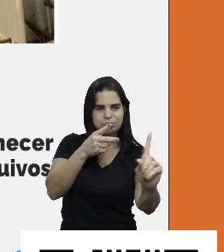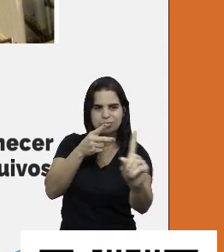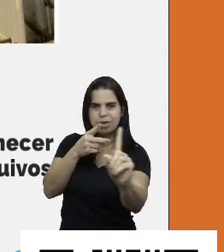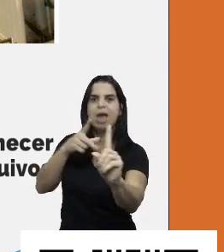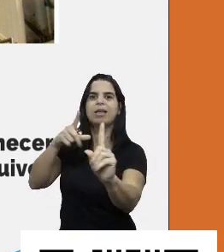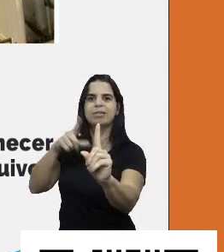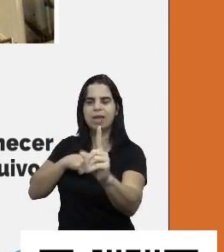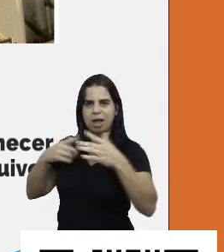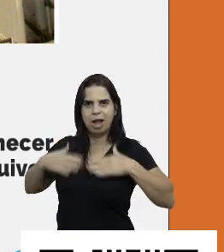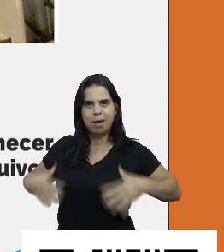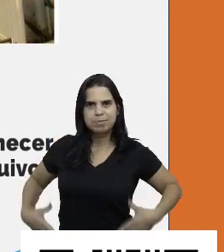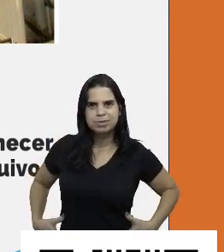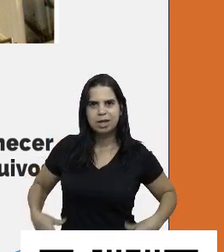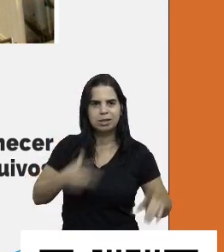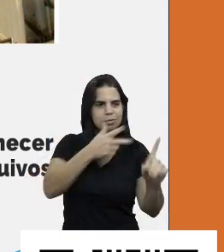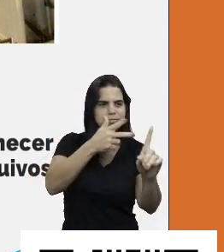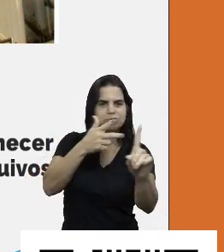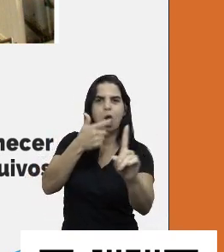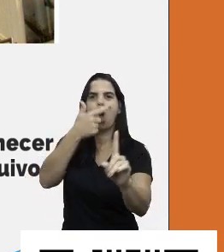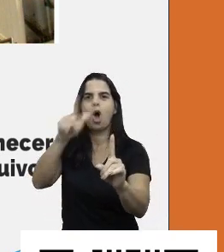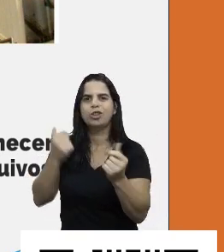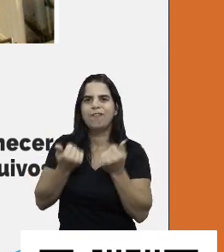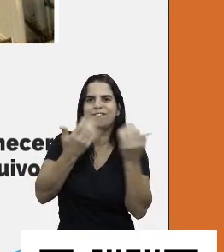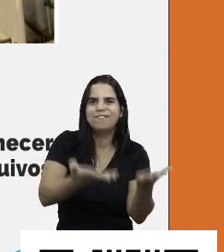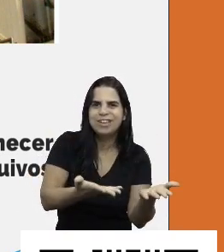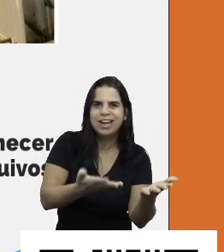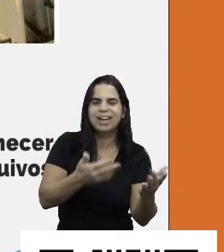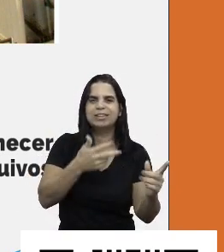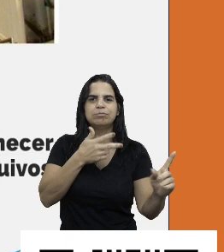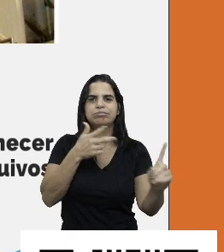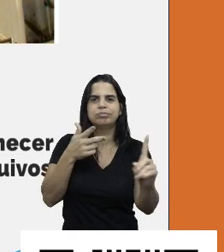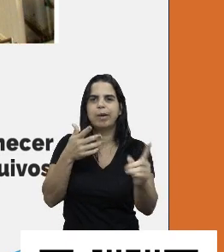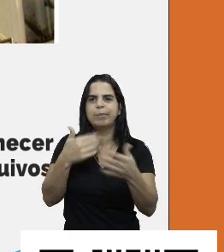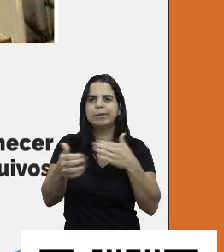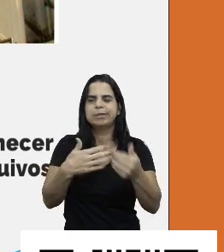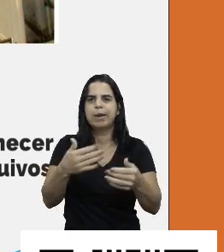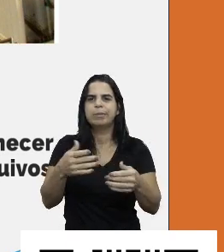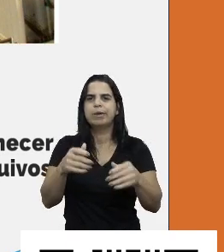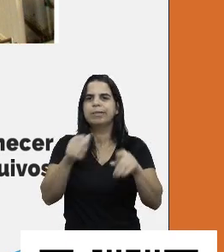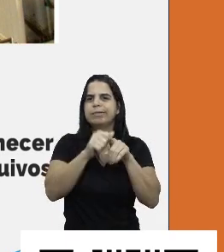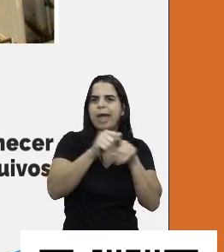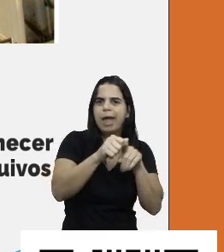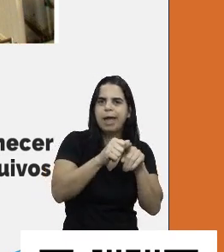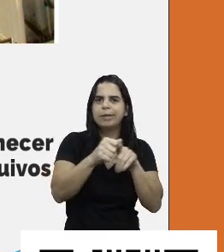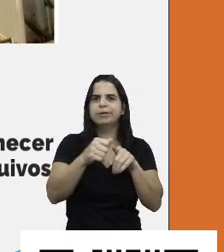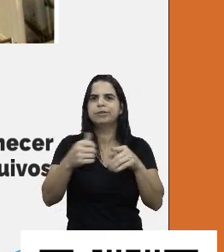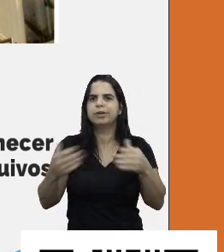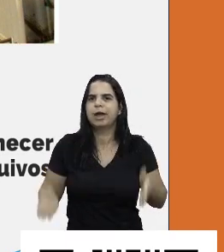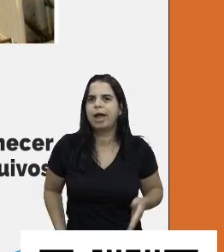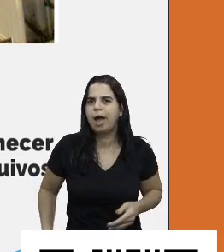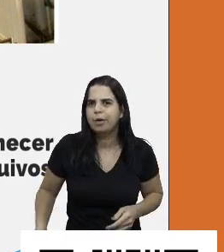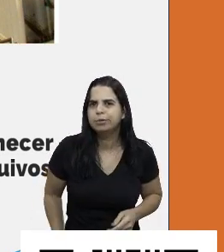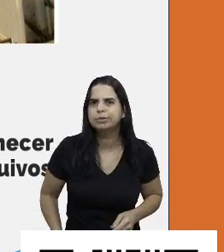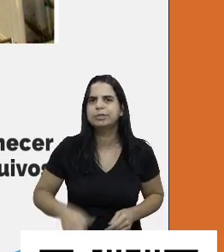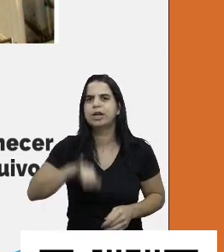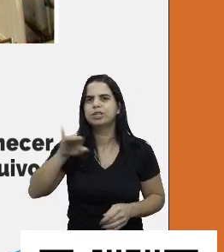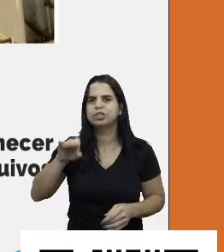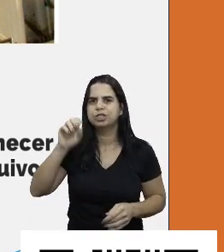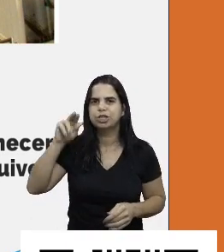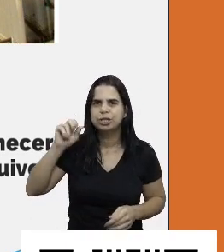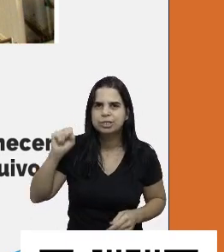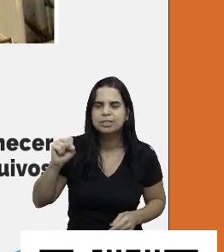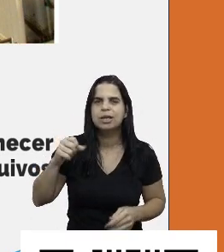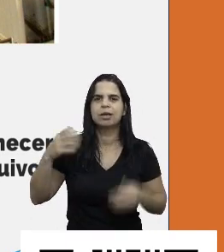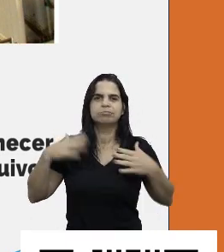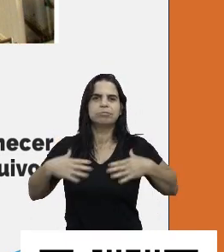você tem outra você tá com de tênis e calça jeans tênis e bermuda camiseta camisa social